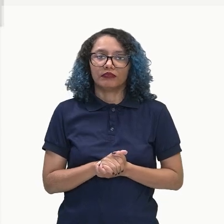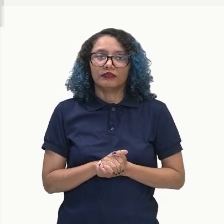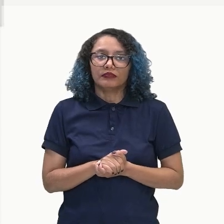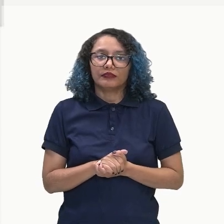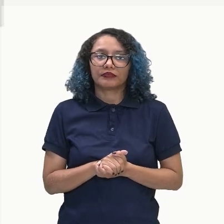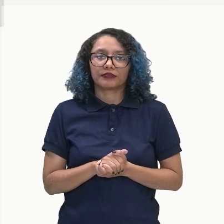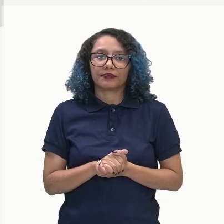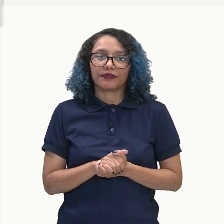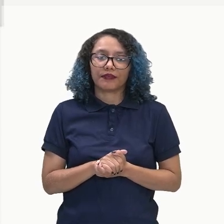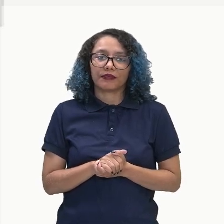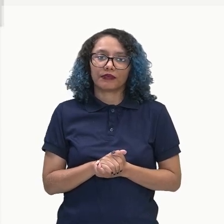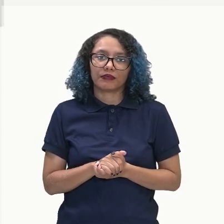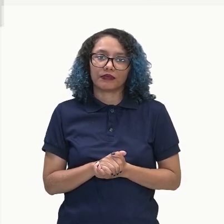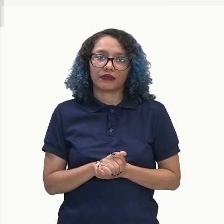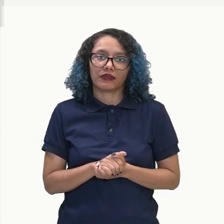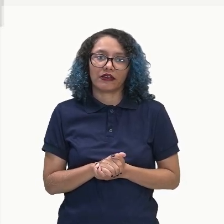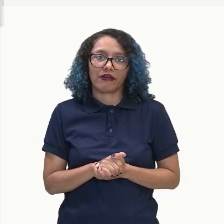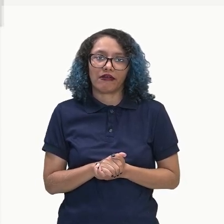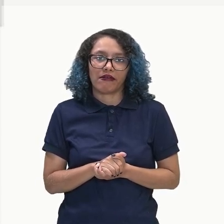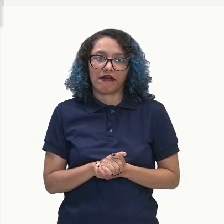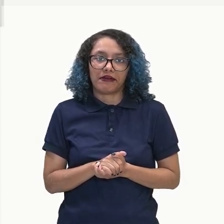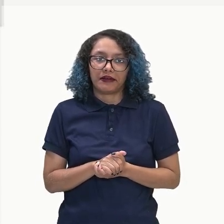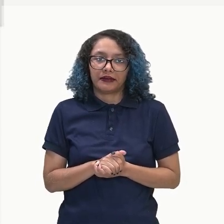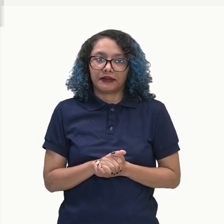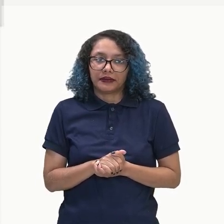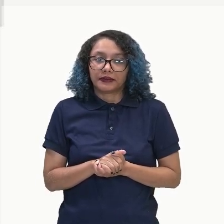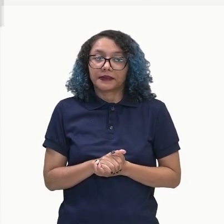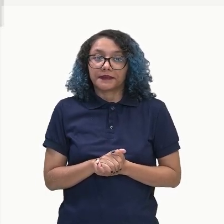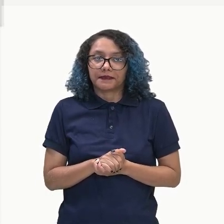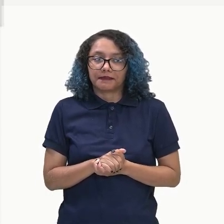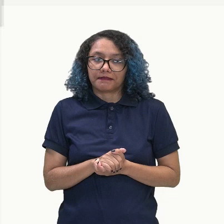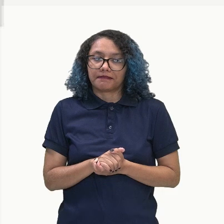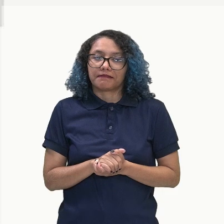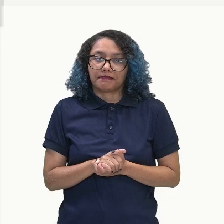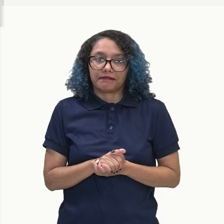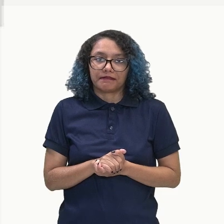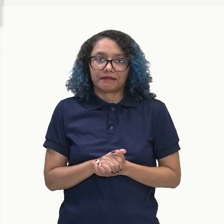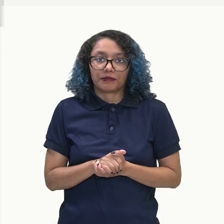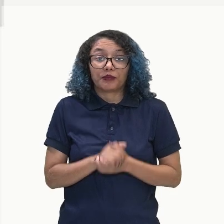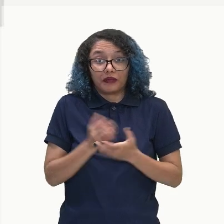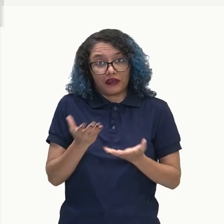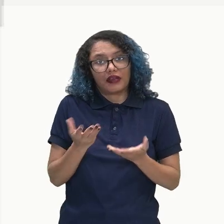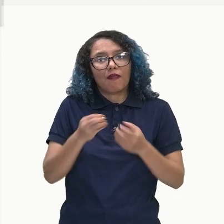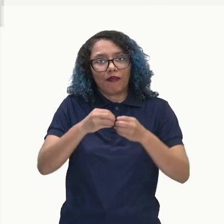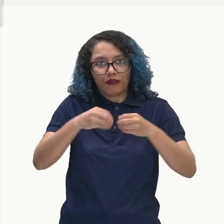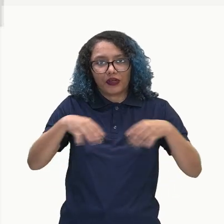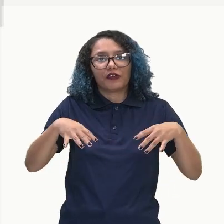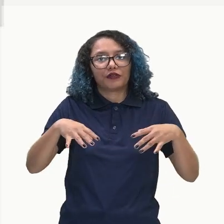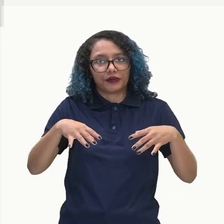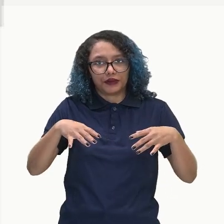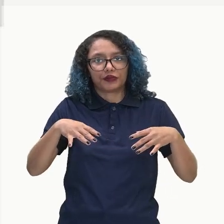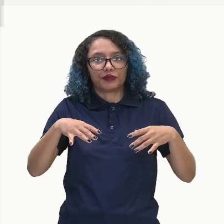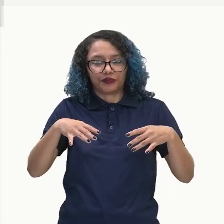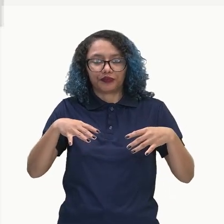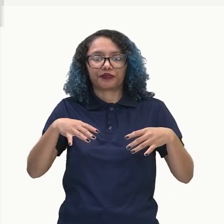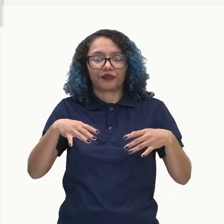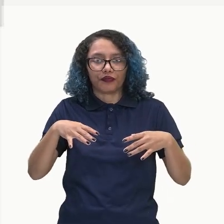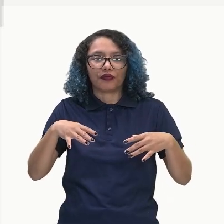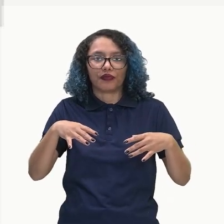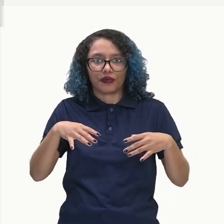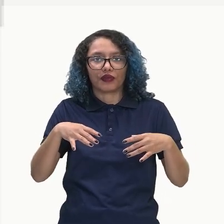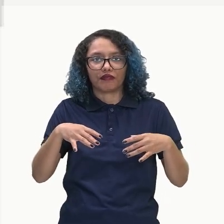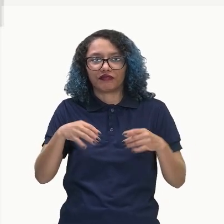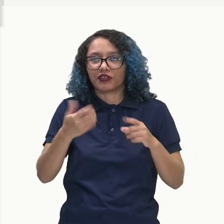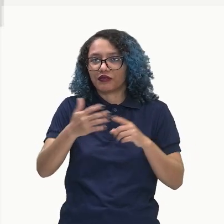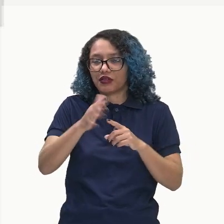feita, tá? Então, a gente fala aí, né, de um impacto que pode sim, né, trazer